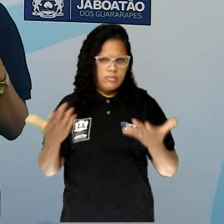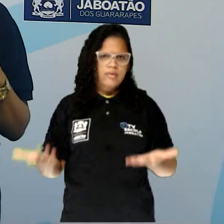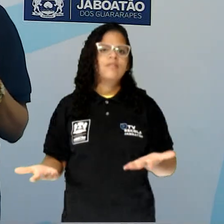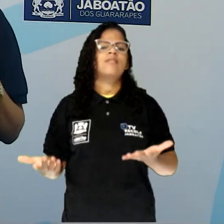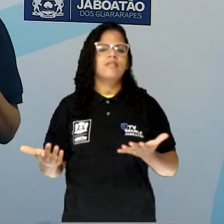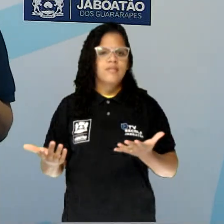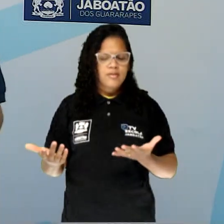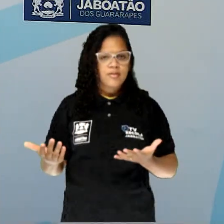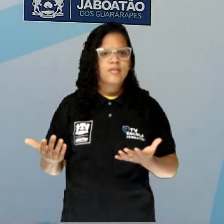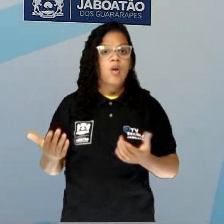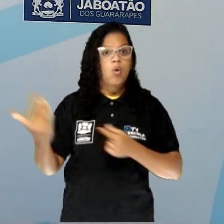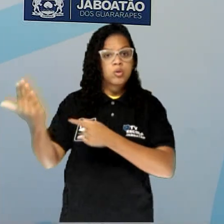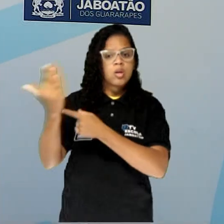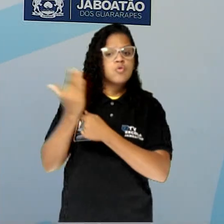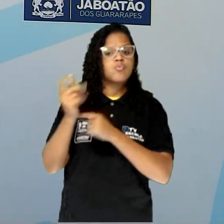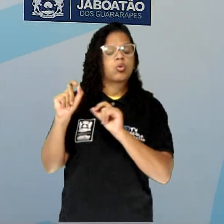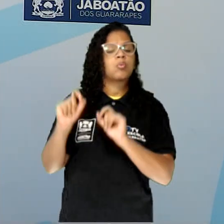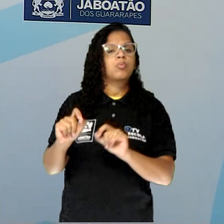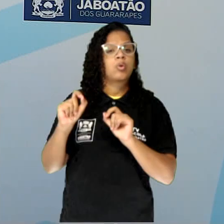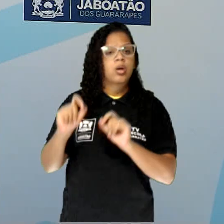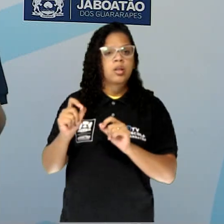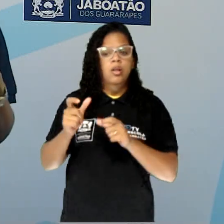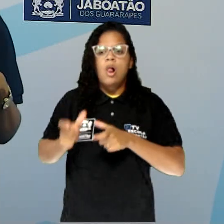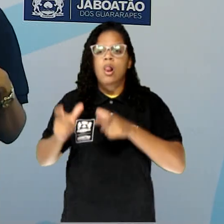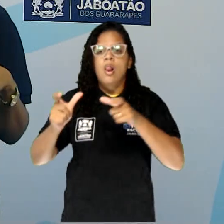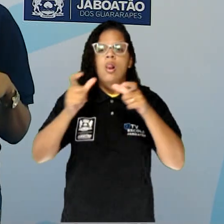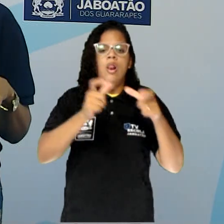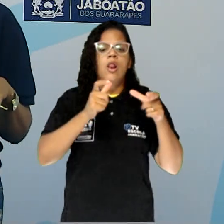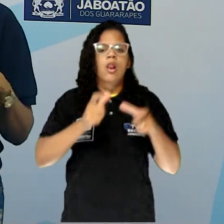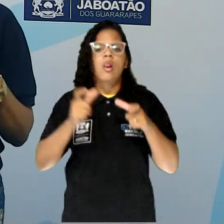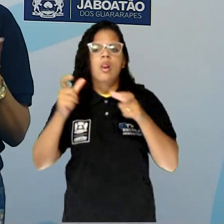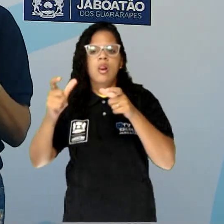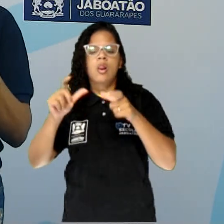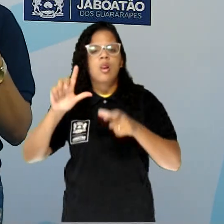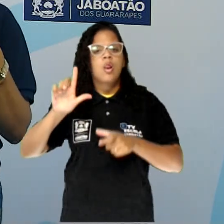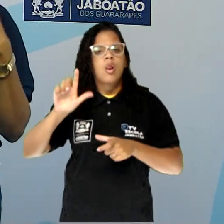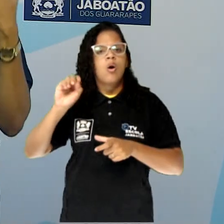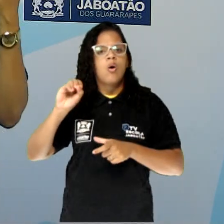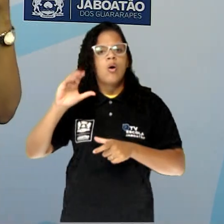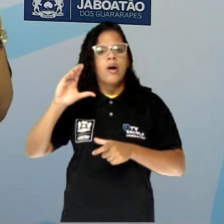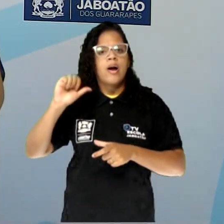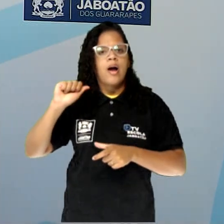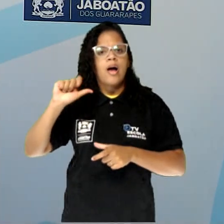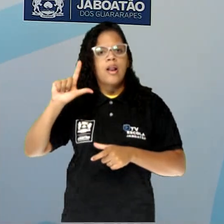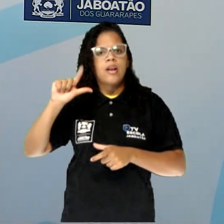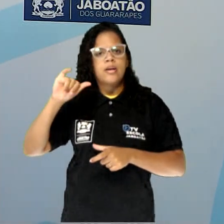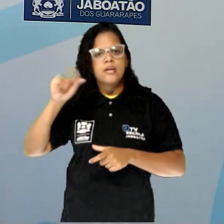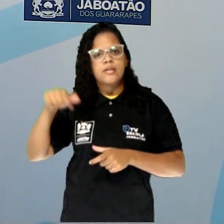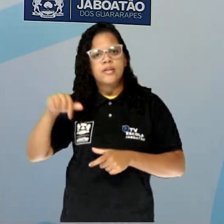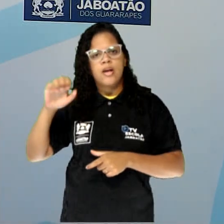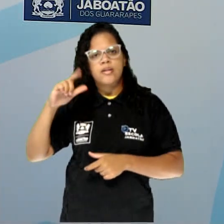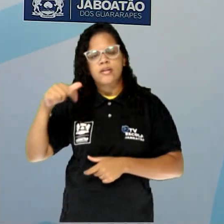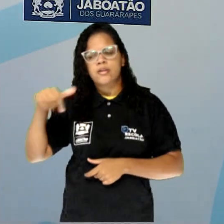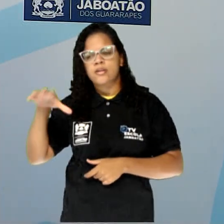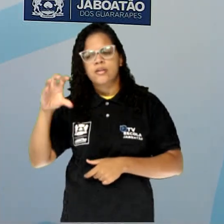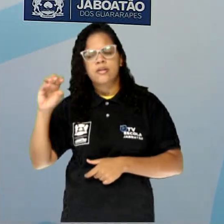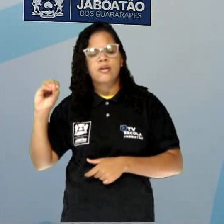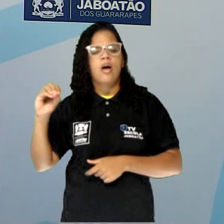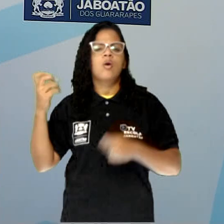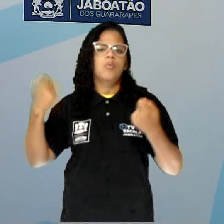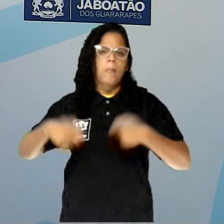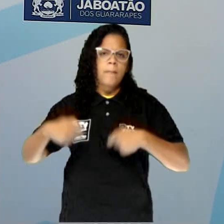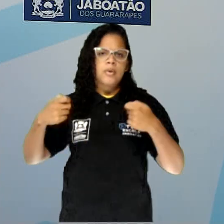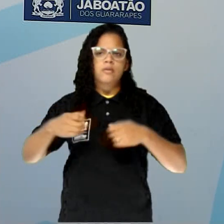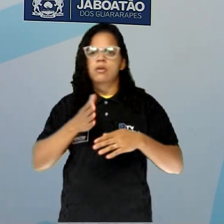ajuda muito na localização, né? Nos endereços, quando a gente precisa encontrar o endereço de alguém para